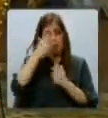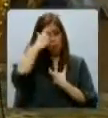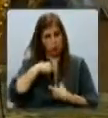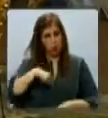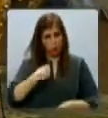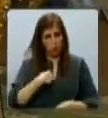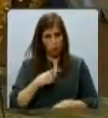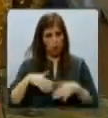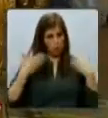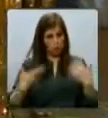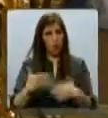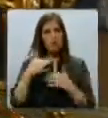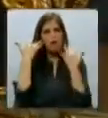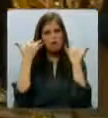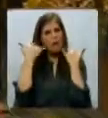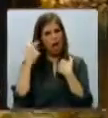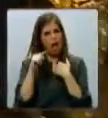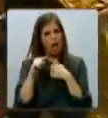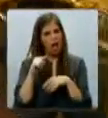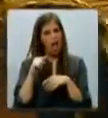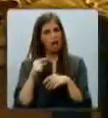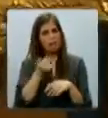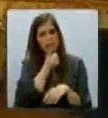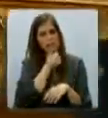demissão, mas há informações de que na origem